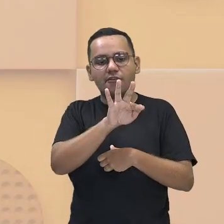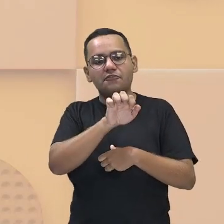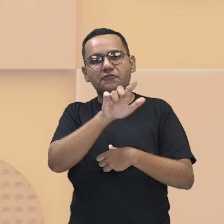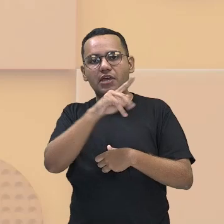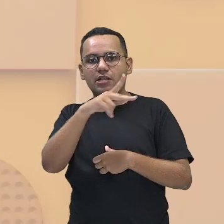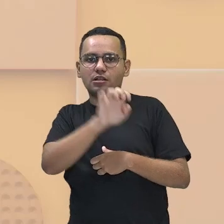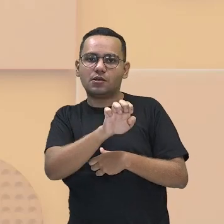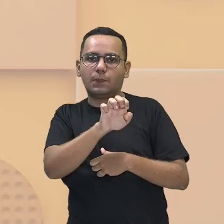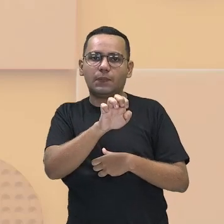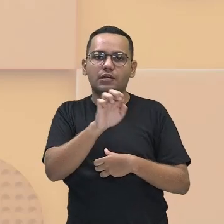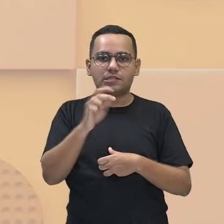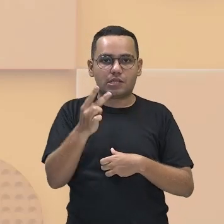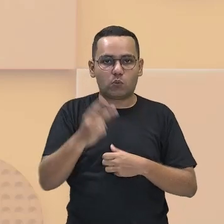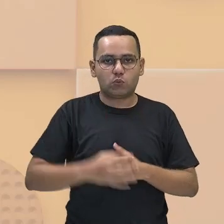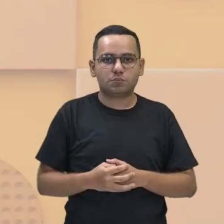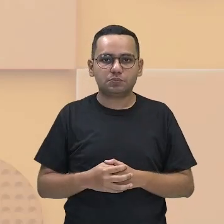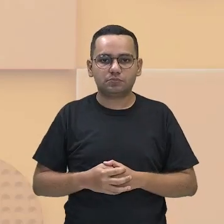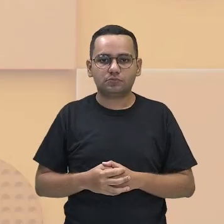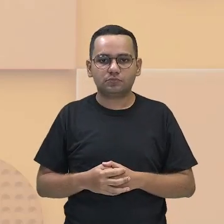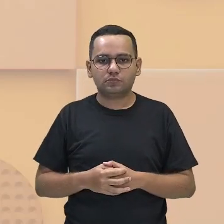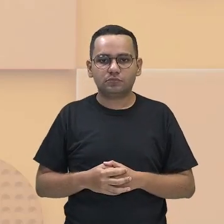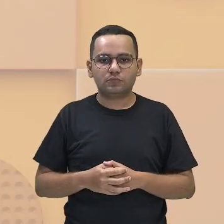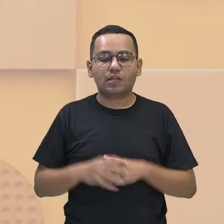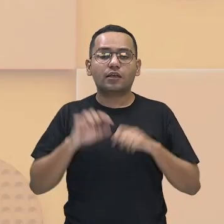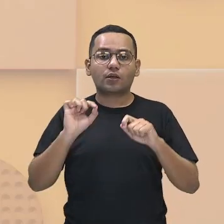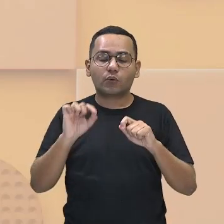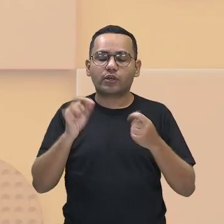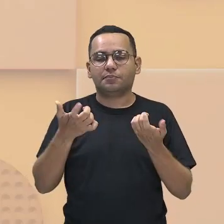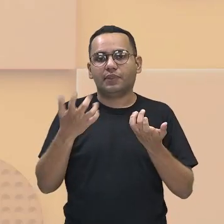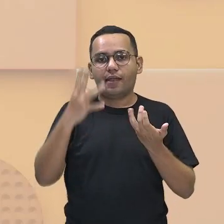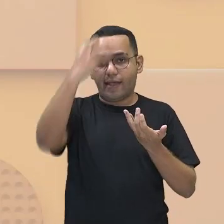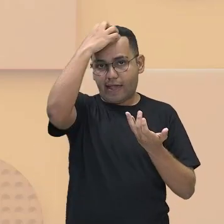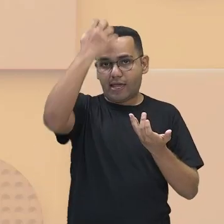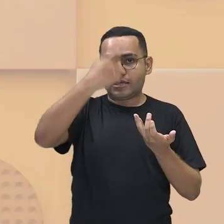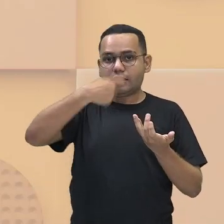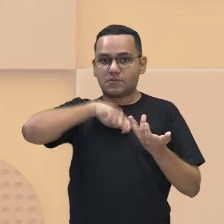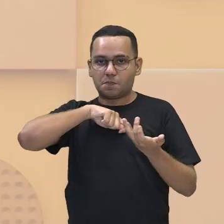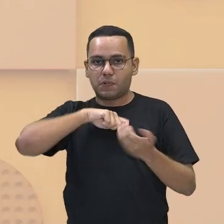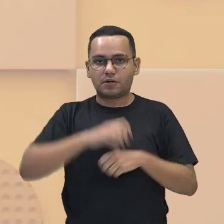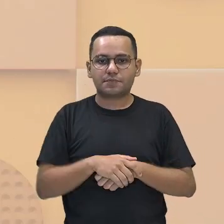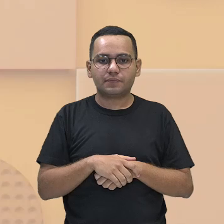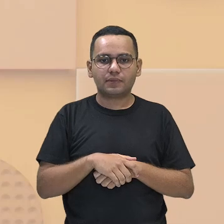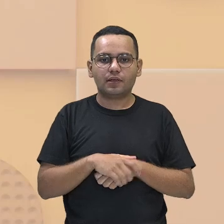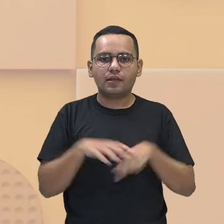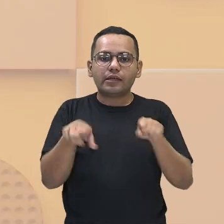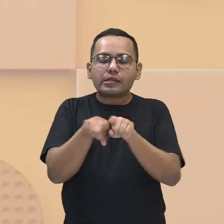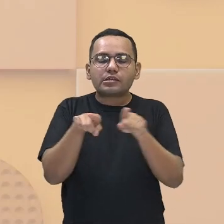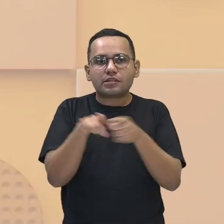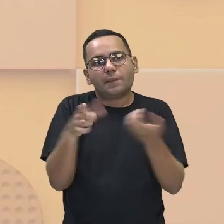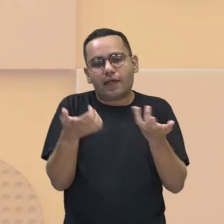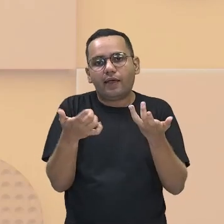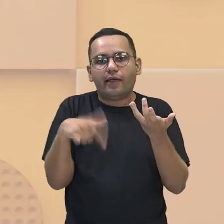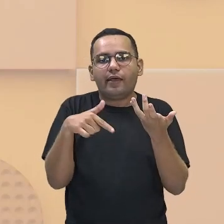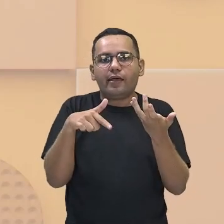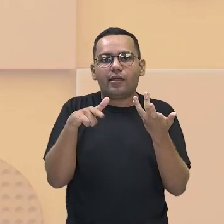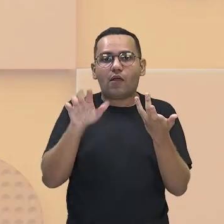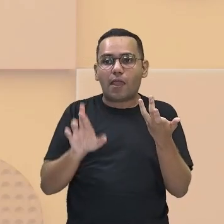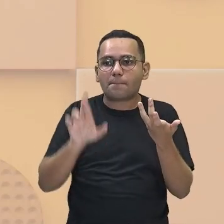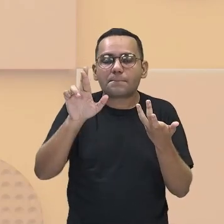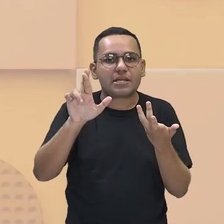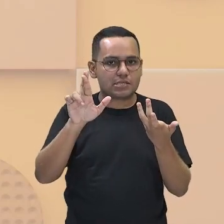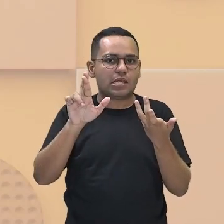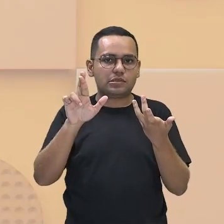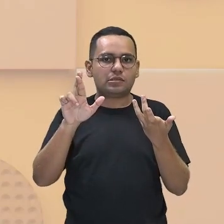rei. Ele era o rei da Espanha, né? E ele também era o candidato legítimo ao trono português, pois ele era neto